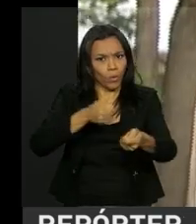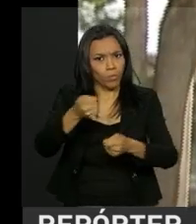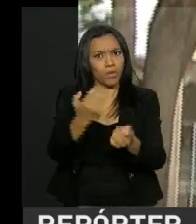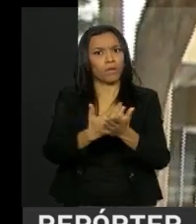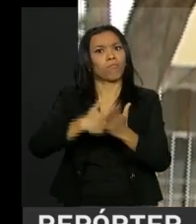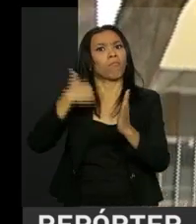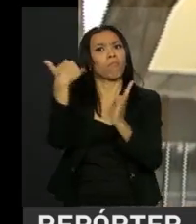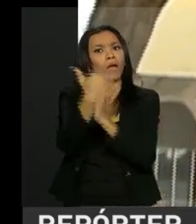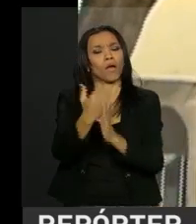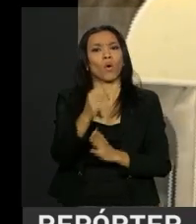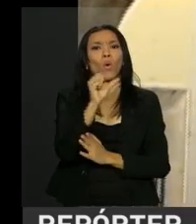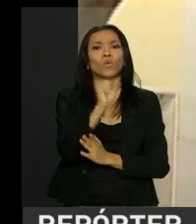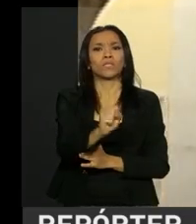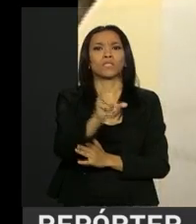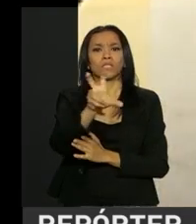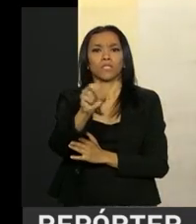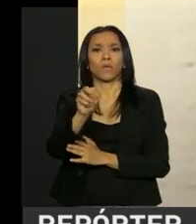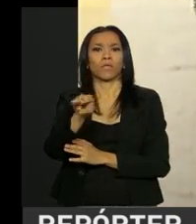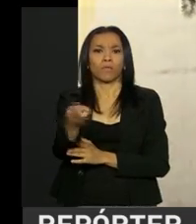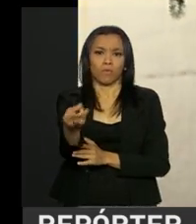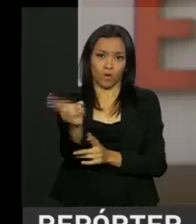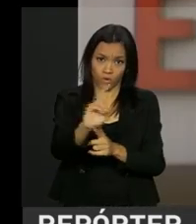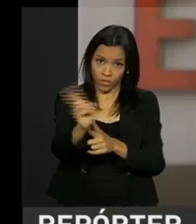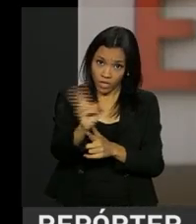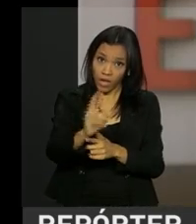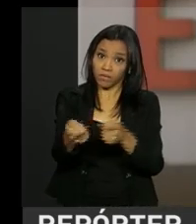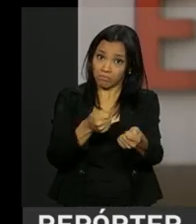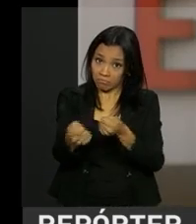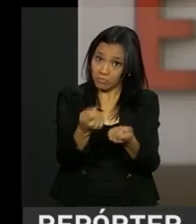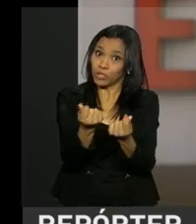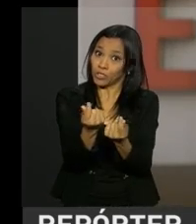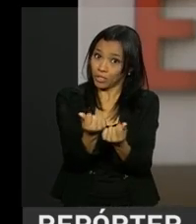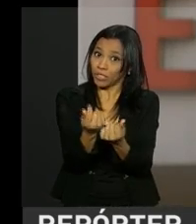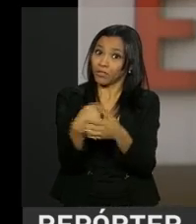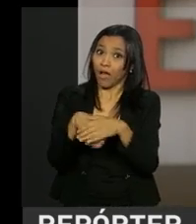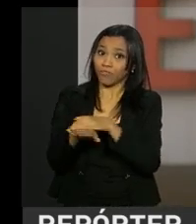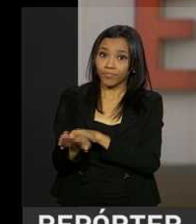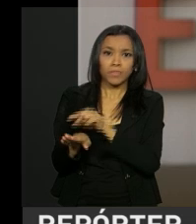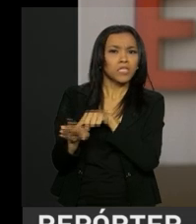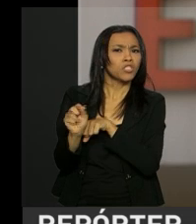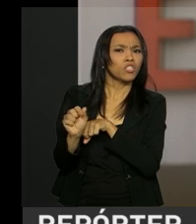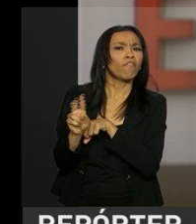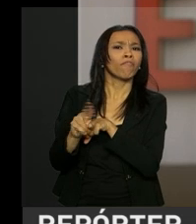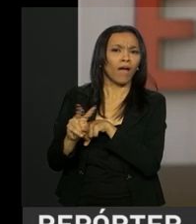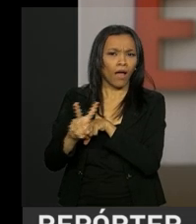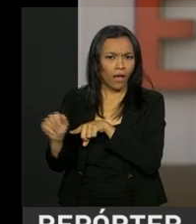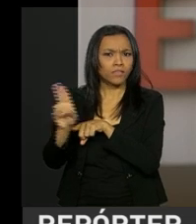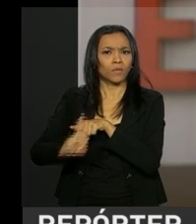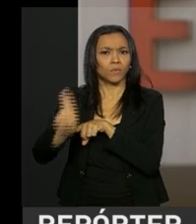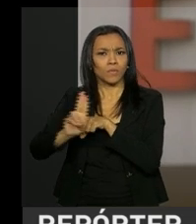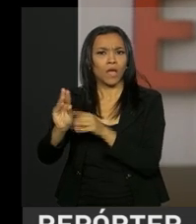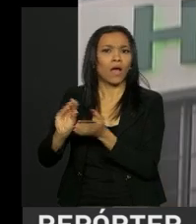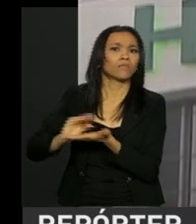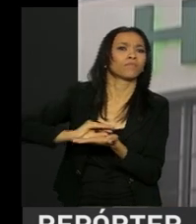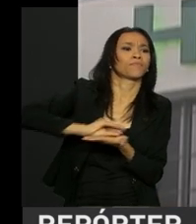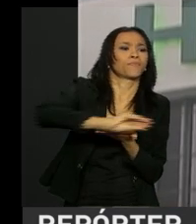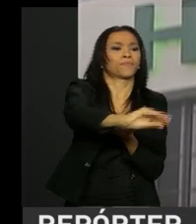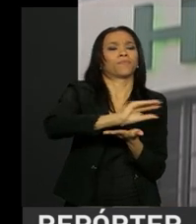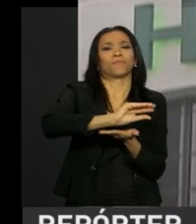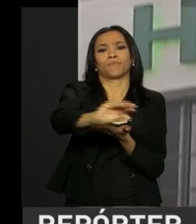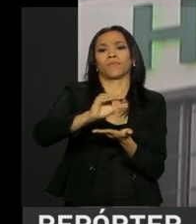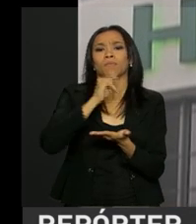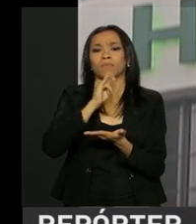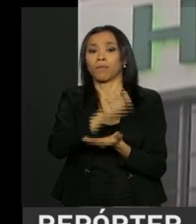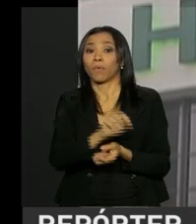de 850 milhões de reais. Esse dinheiro já está sendo empregado na expansão de serviços.